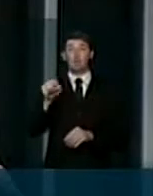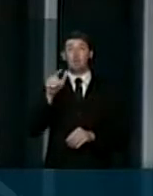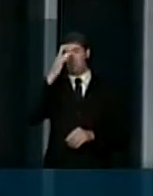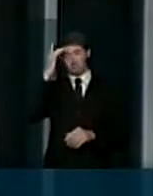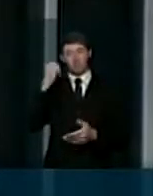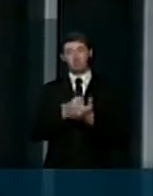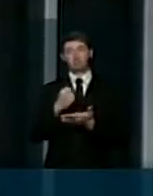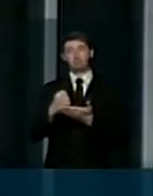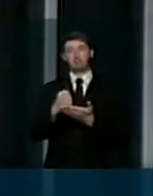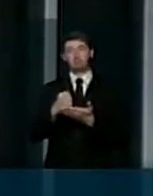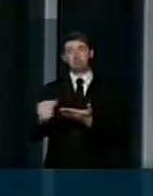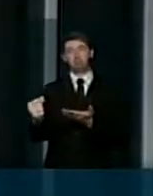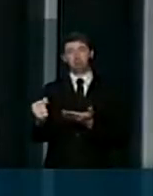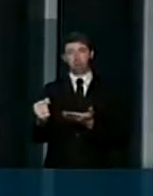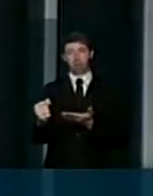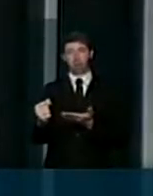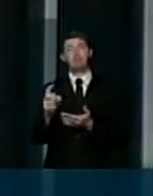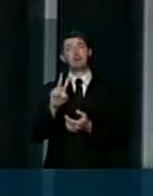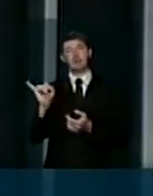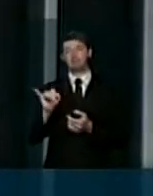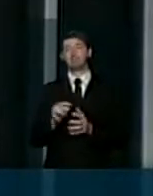de trabalho no estado de Santa Catarina.